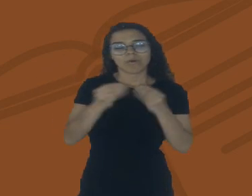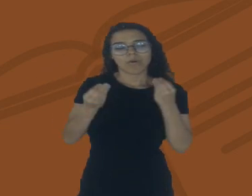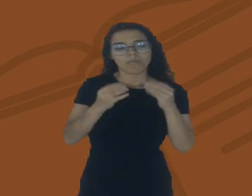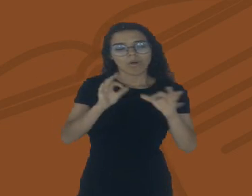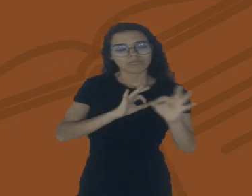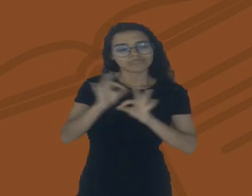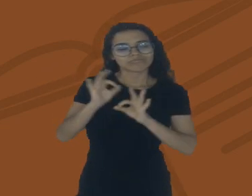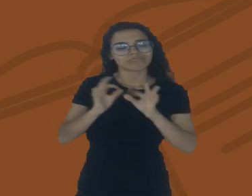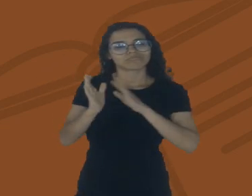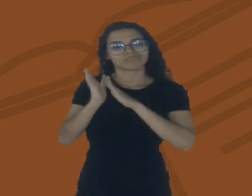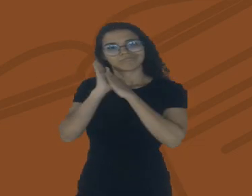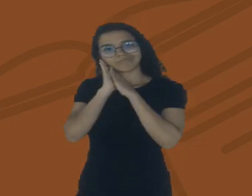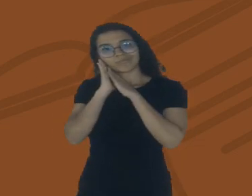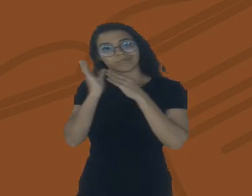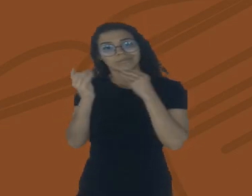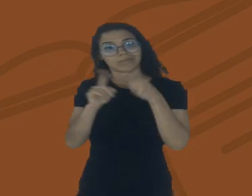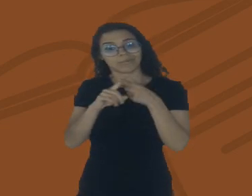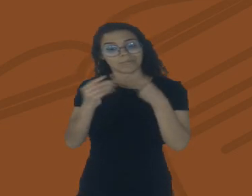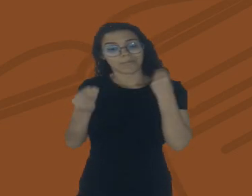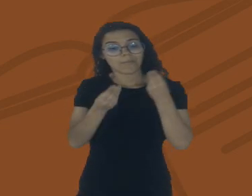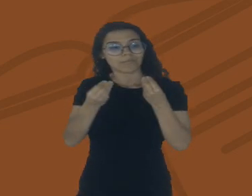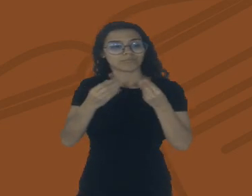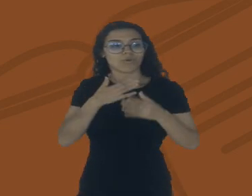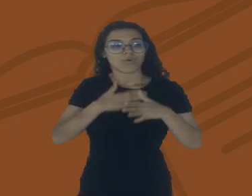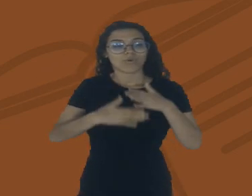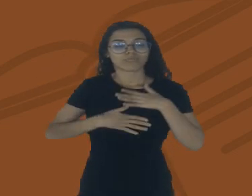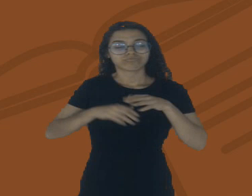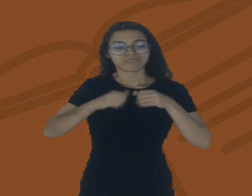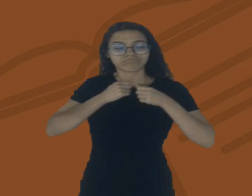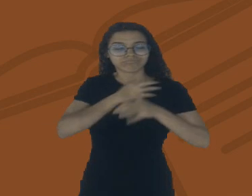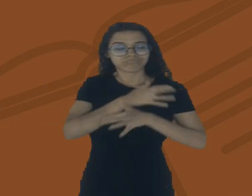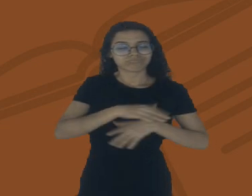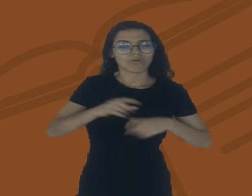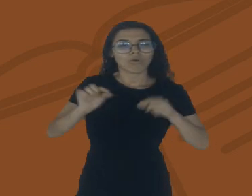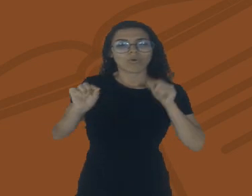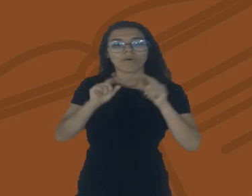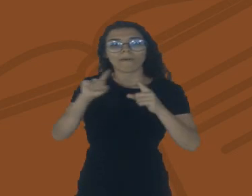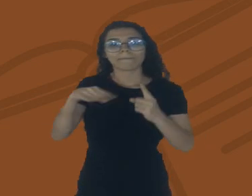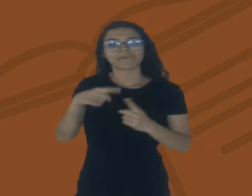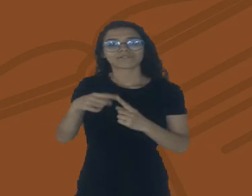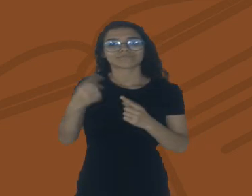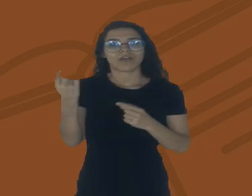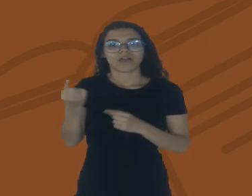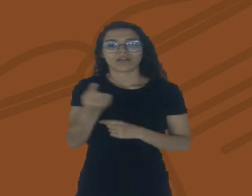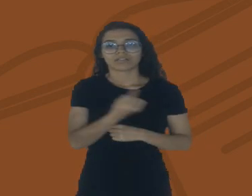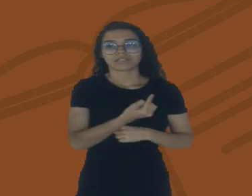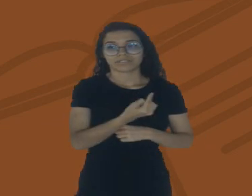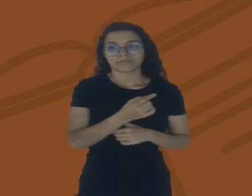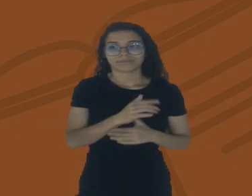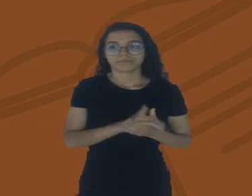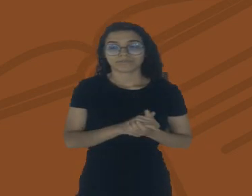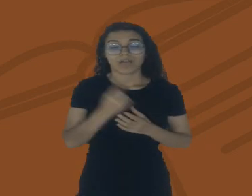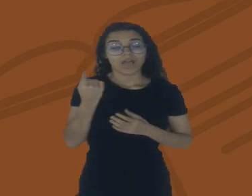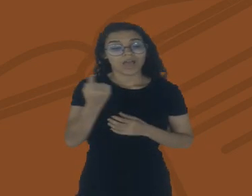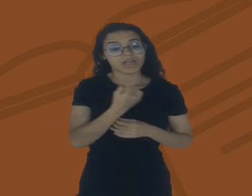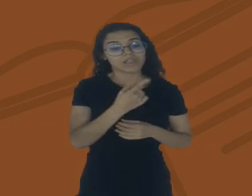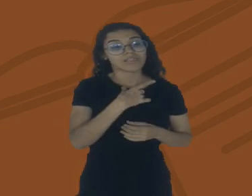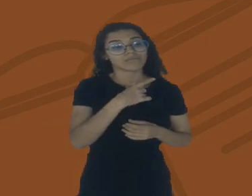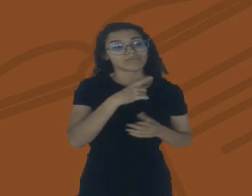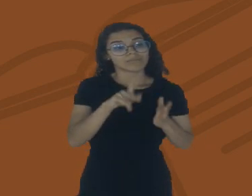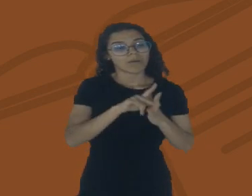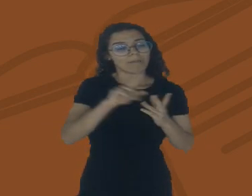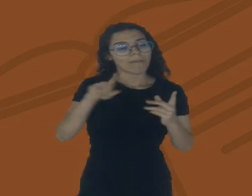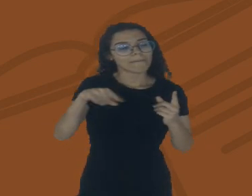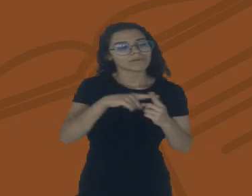sono, como eles são produzidos, qual a função de cada um. Então, cada hormônio ele tem a sua importância, ele tem a sua